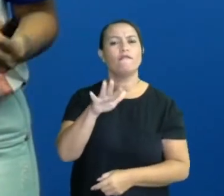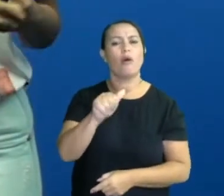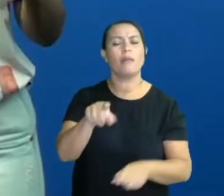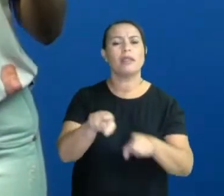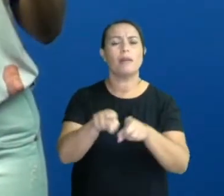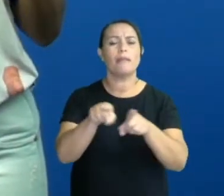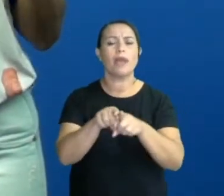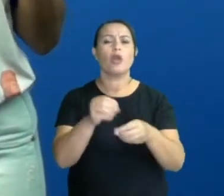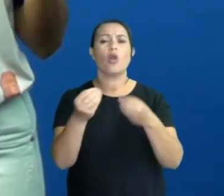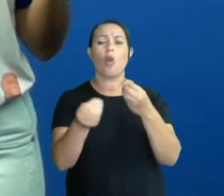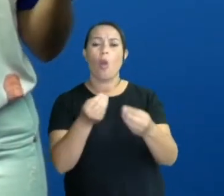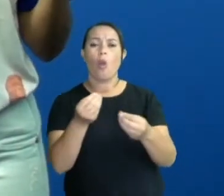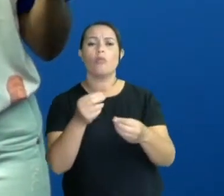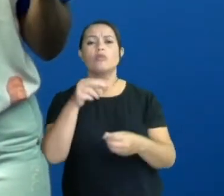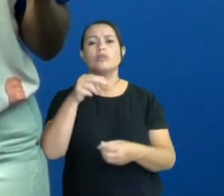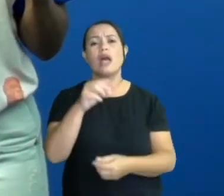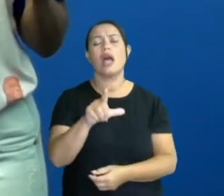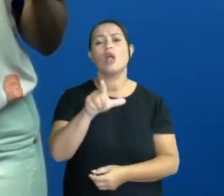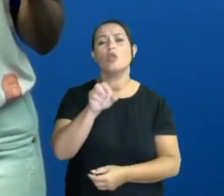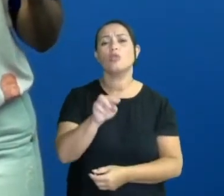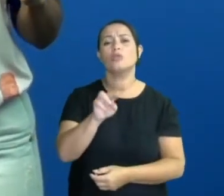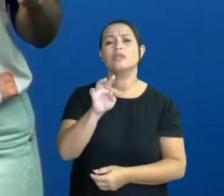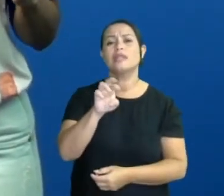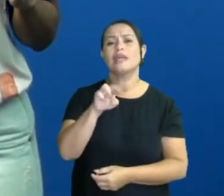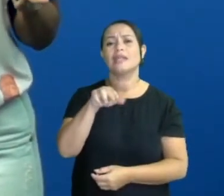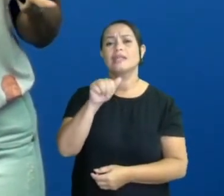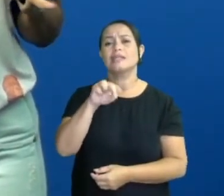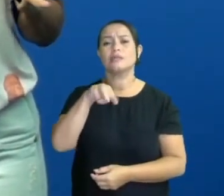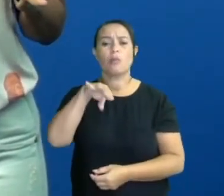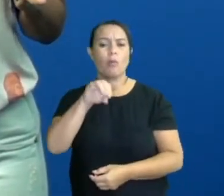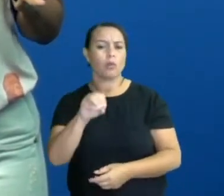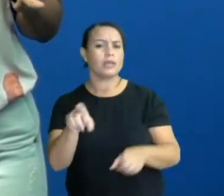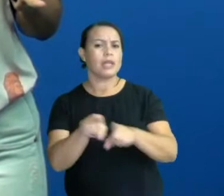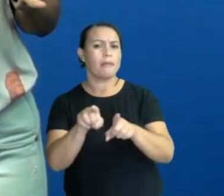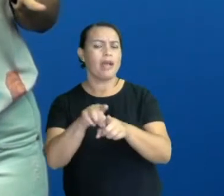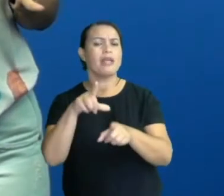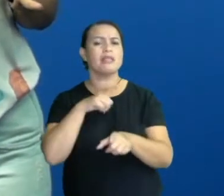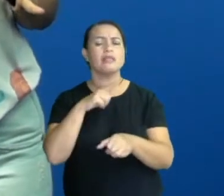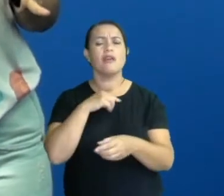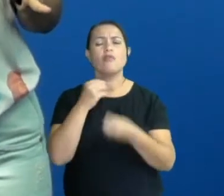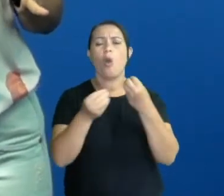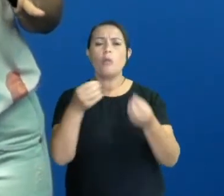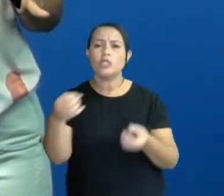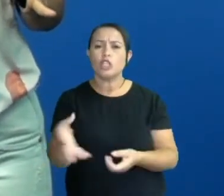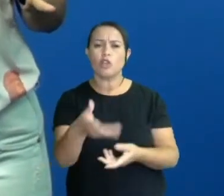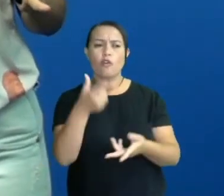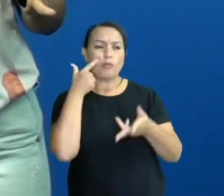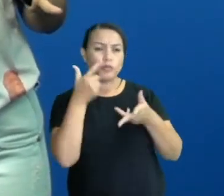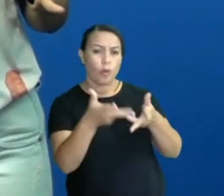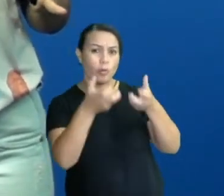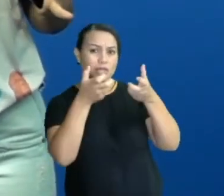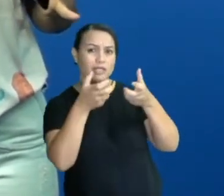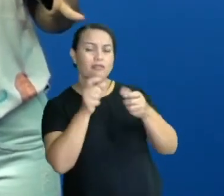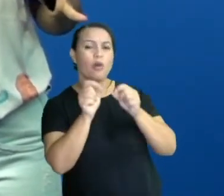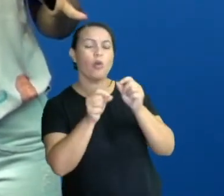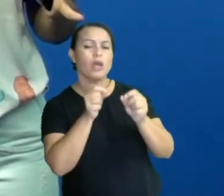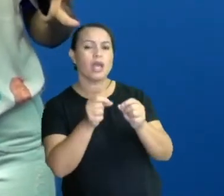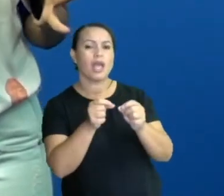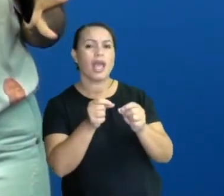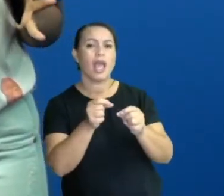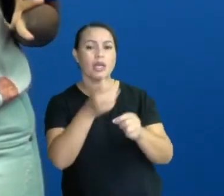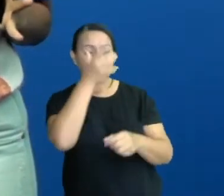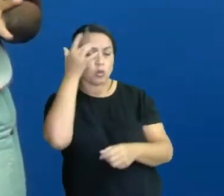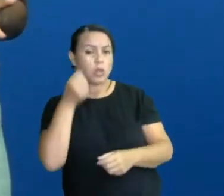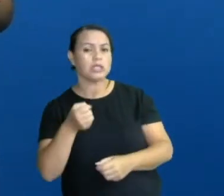movimento que dá início a essa nova forma de observar o poder ou o domínio